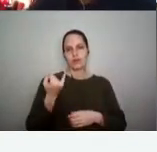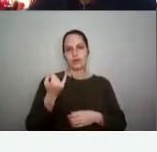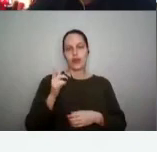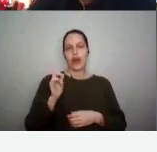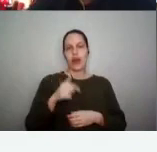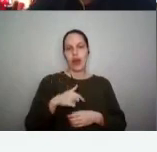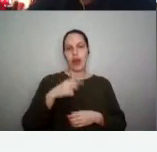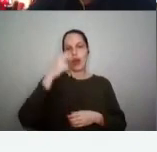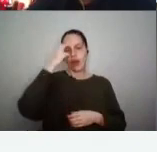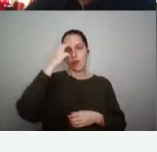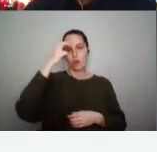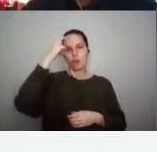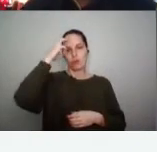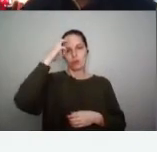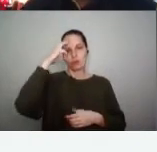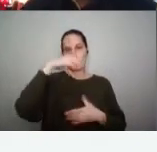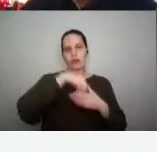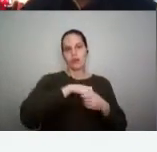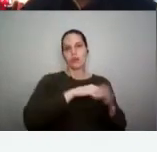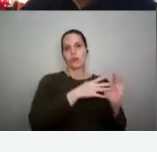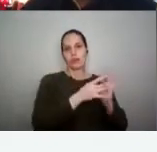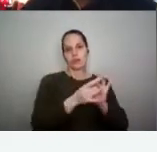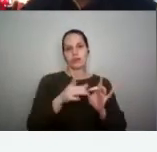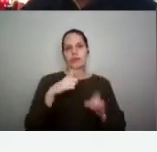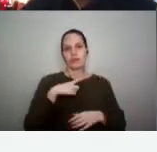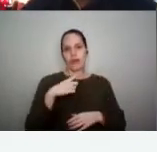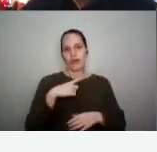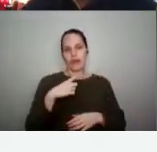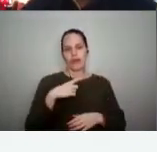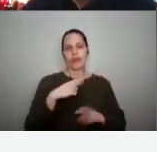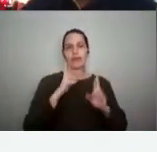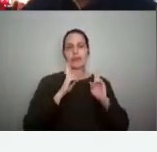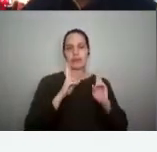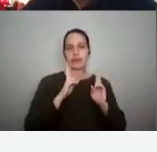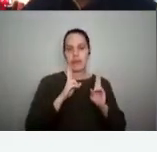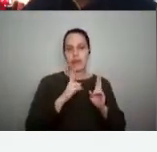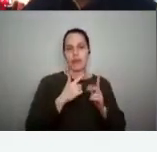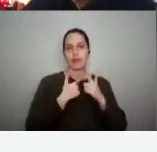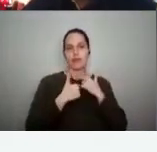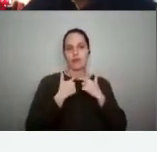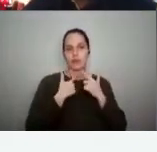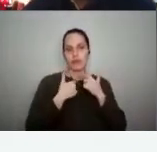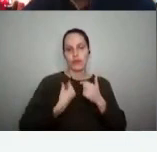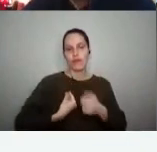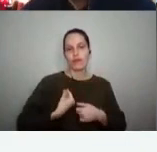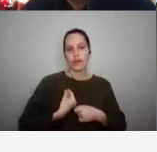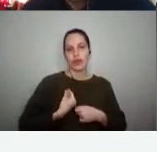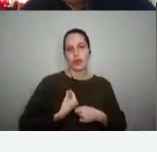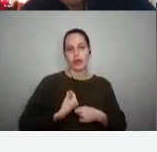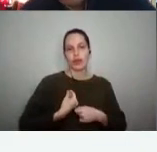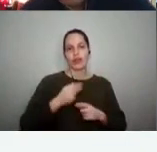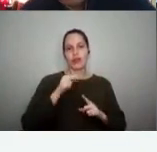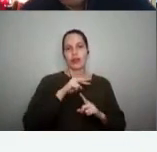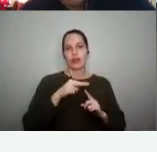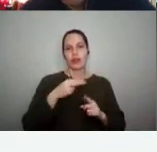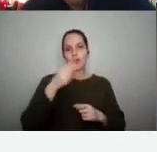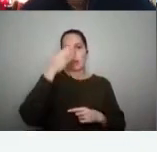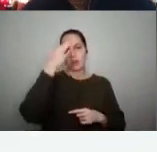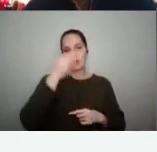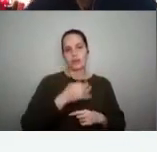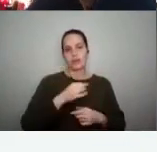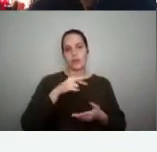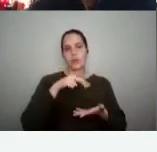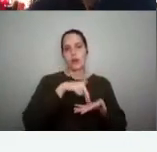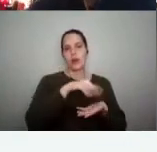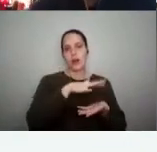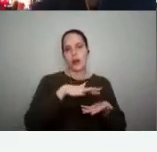culturalmente situadas, têm aspirações, representações da realidade, né? Que vão definindo expectativas e